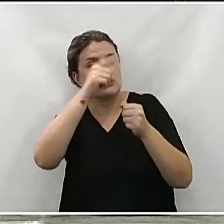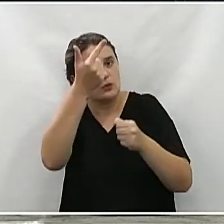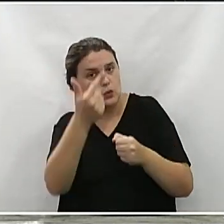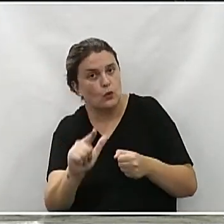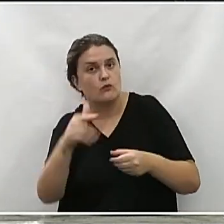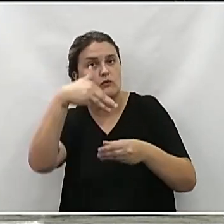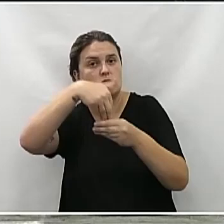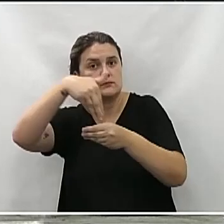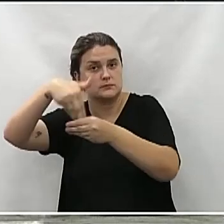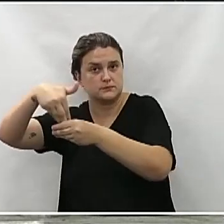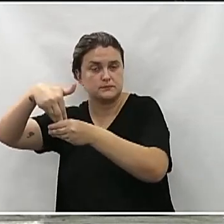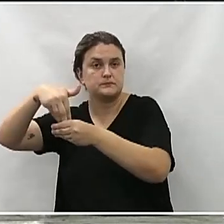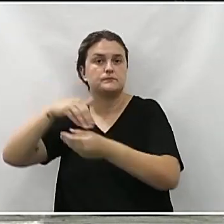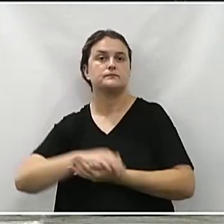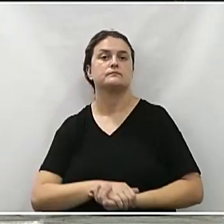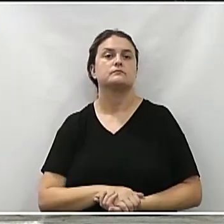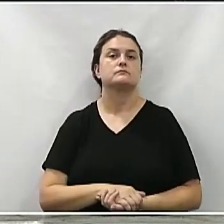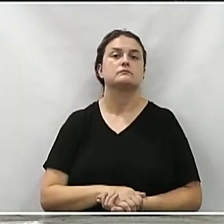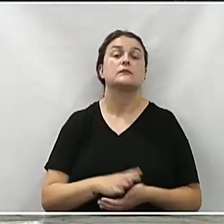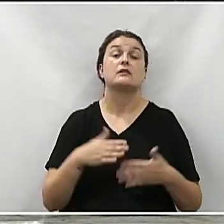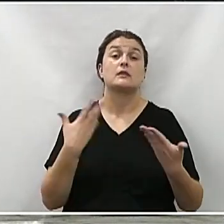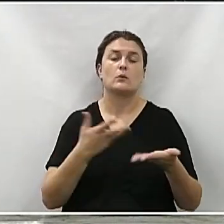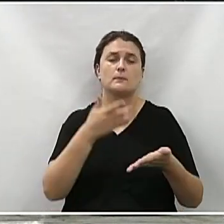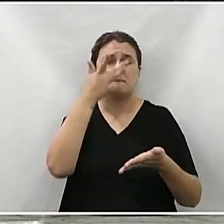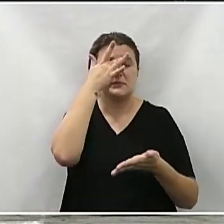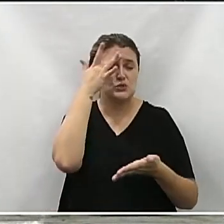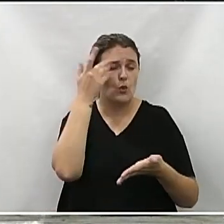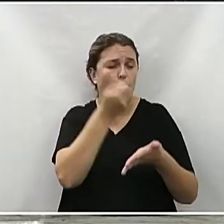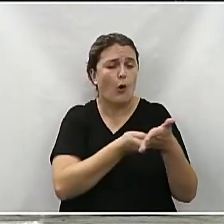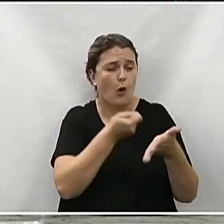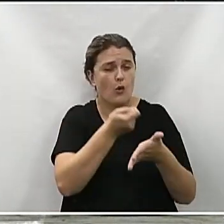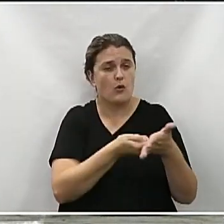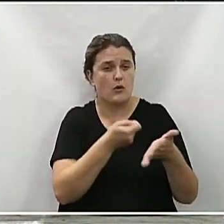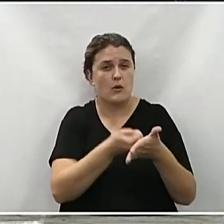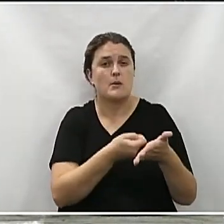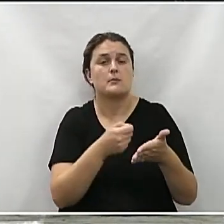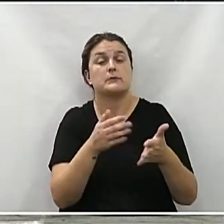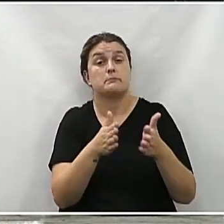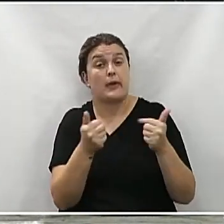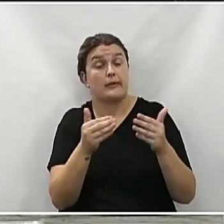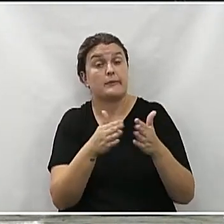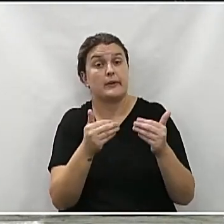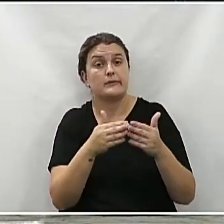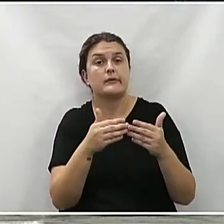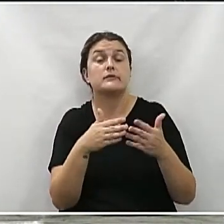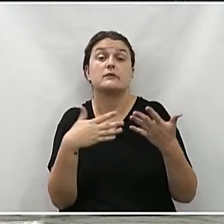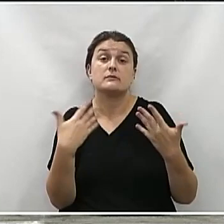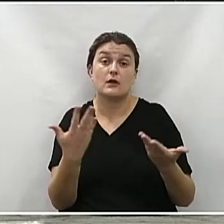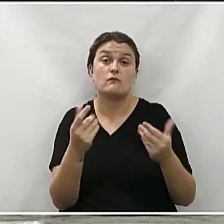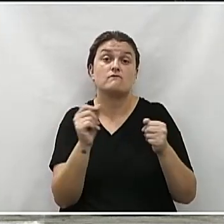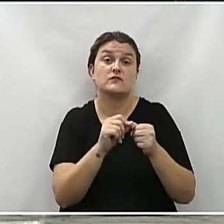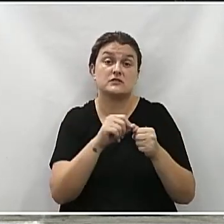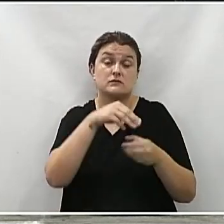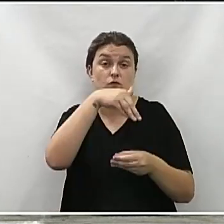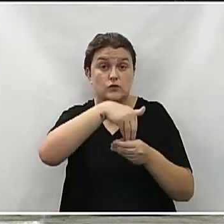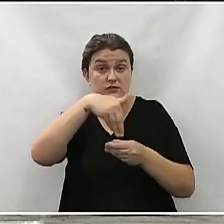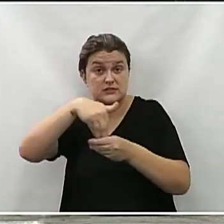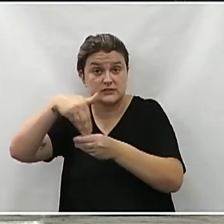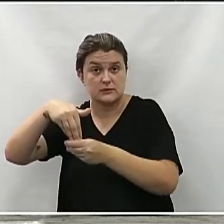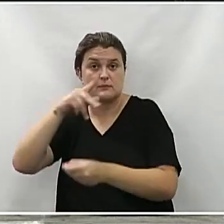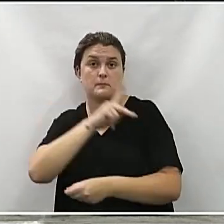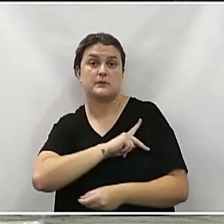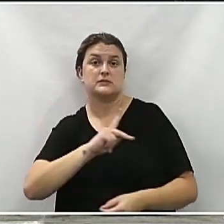ali então diante de todas as cobranças que foi feita essa votação para